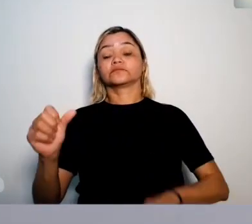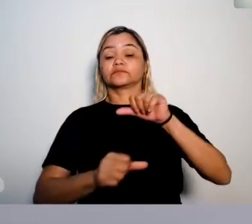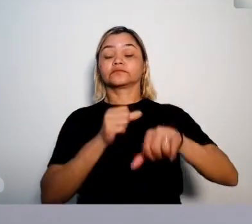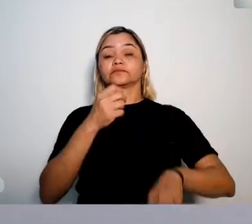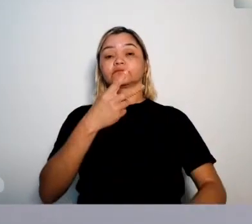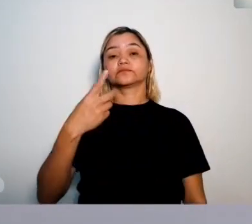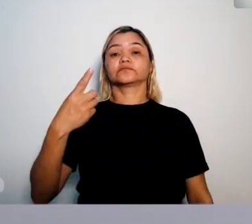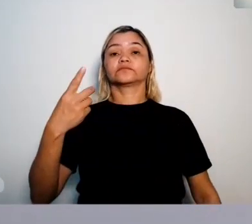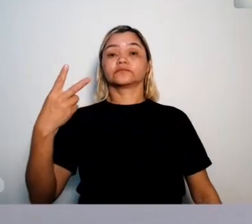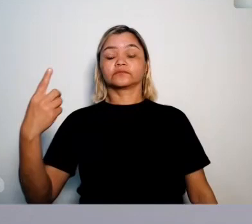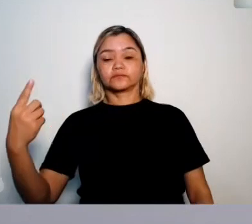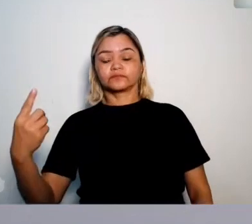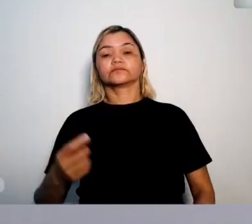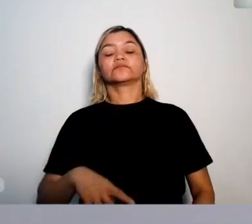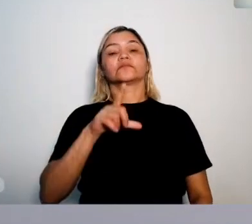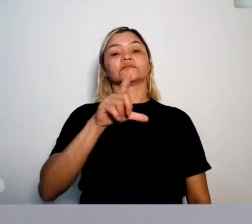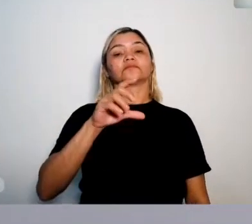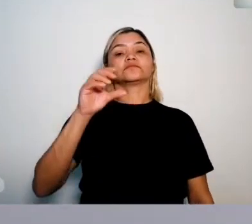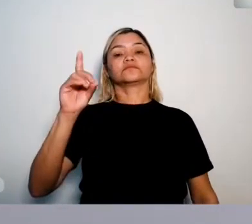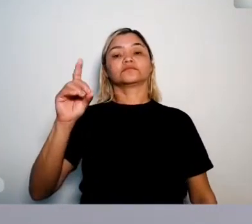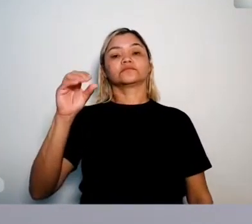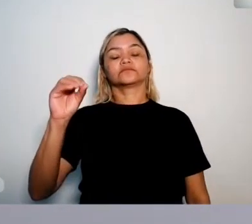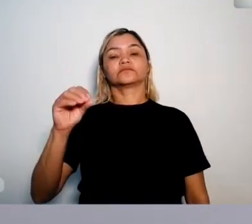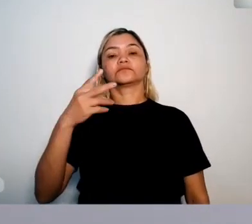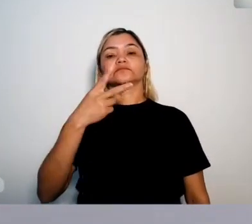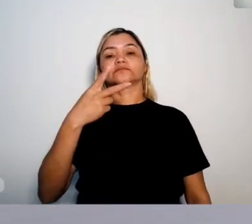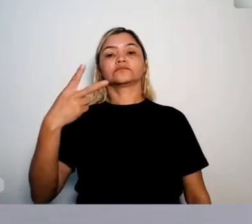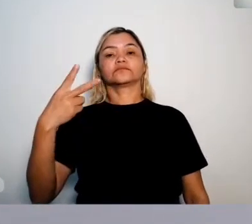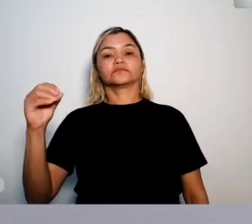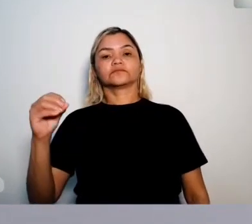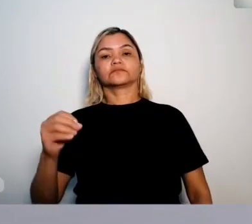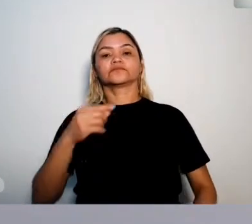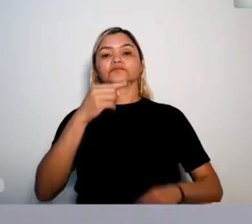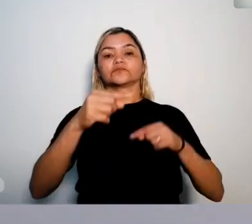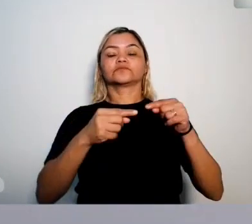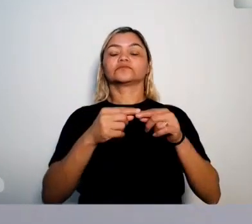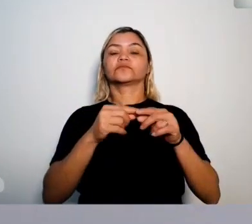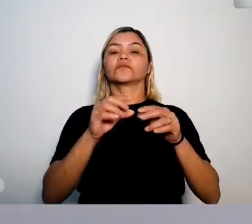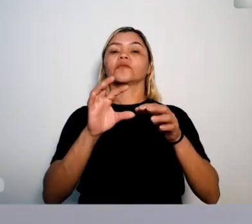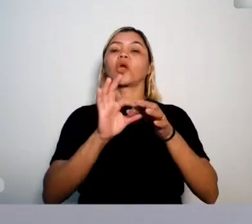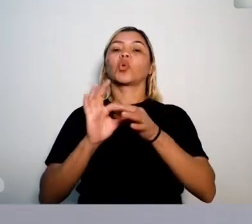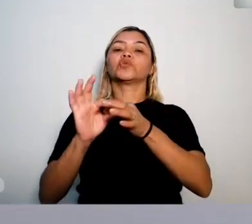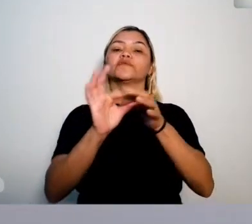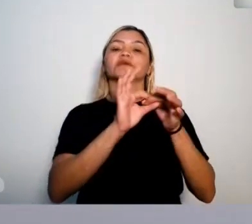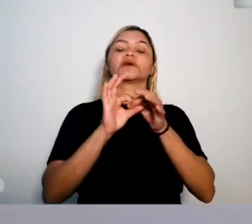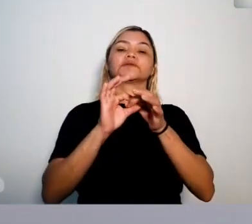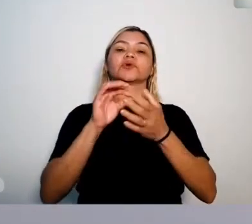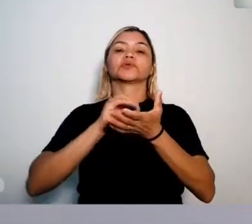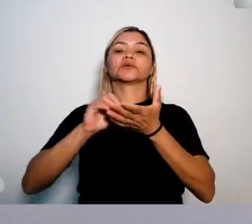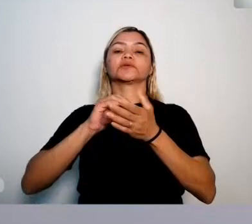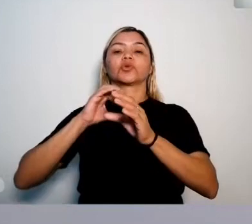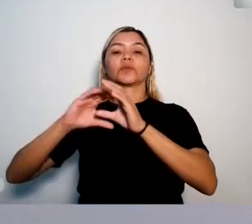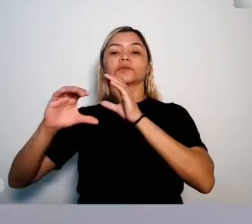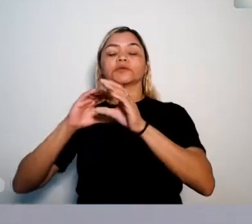2018-2021 e da LDO 2020, objetivando a unificação das secretarias, comunicação,